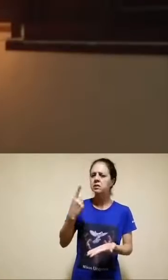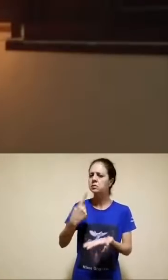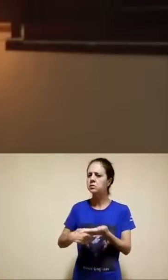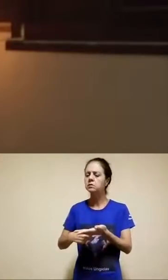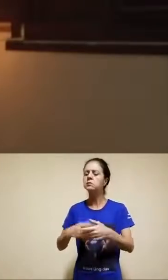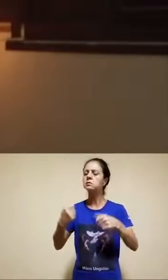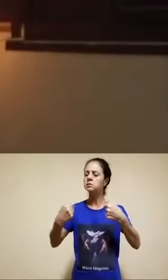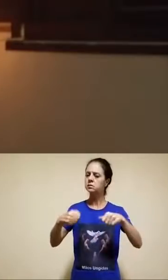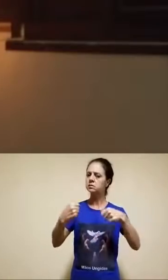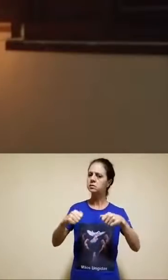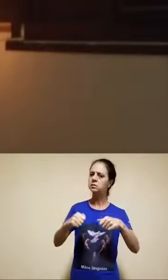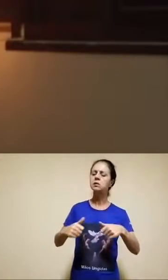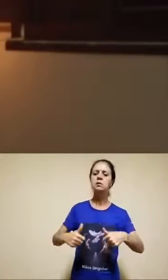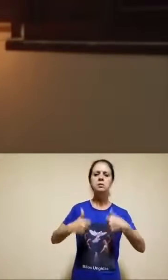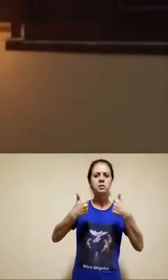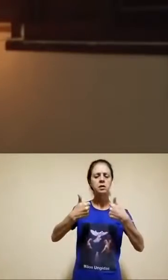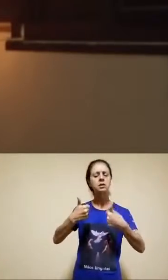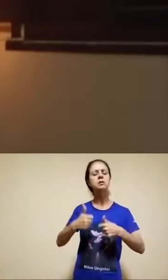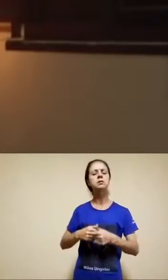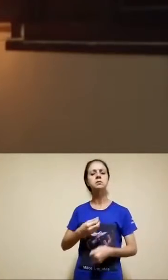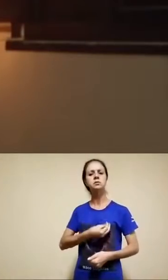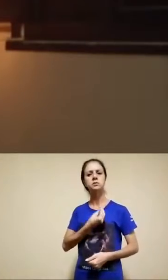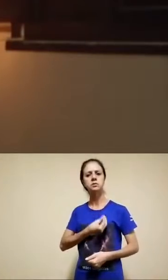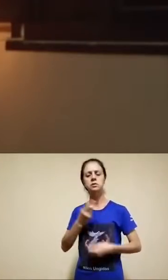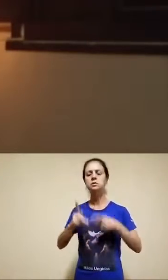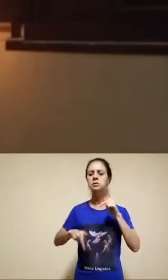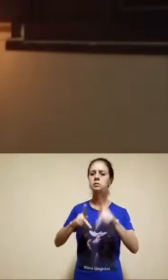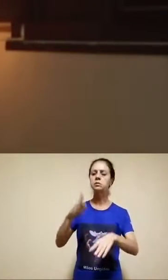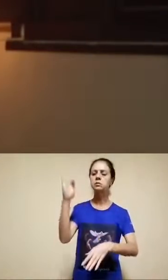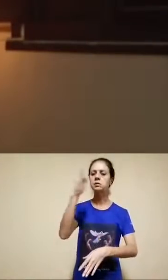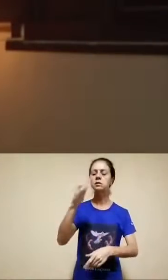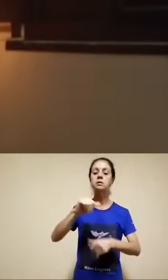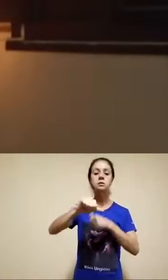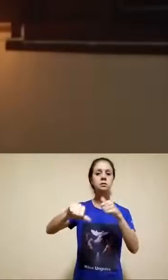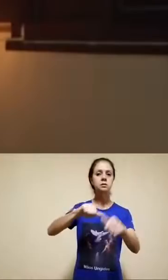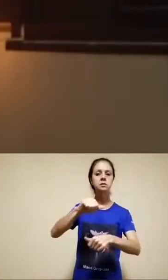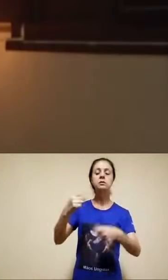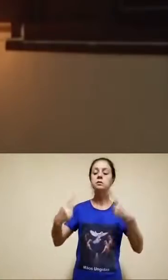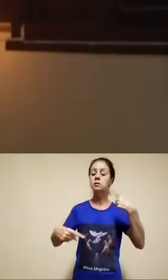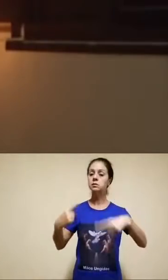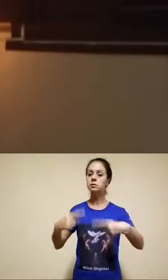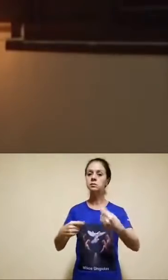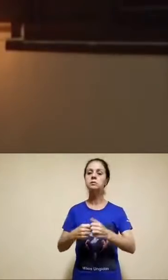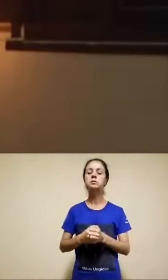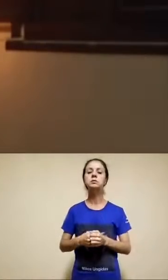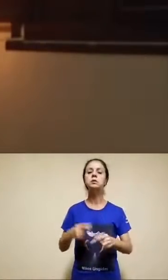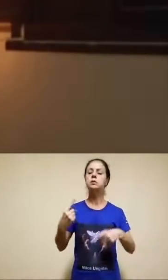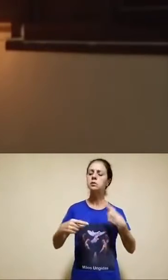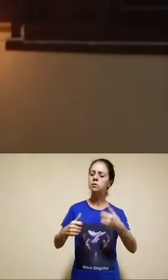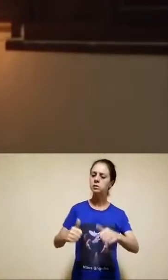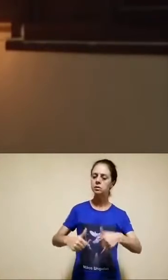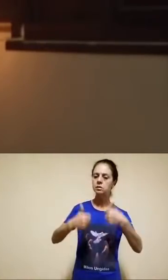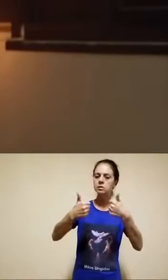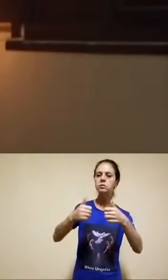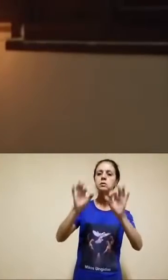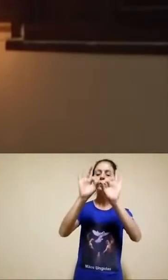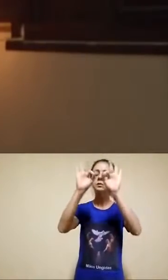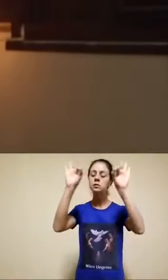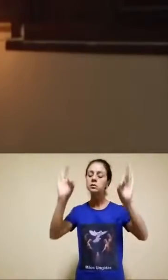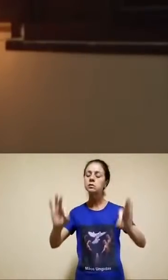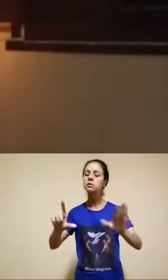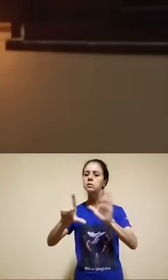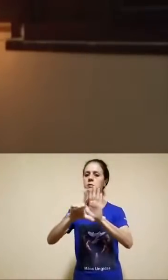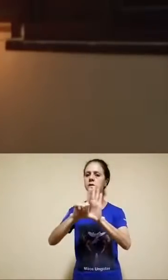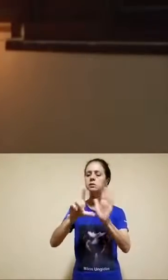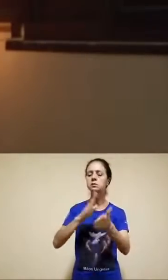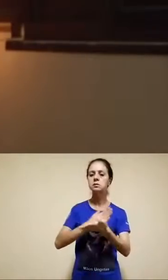condição de vida do povo brasileiro. Então, ao melhorar os políticos, os políticos melhorados